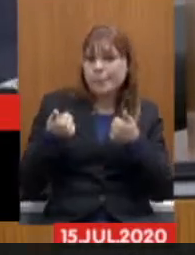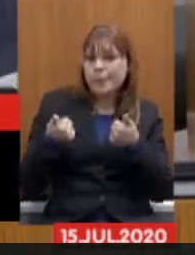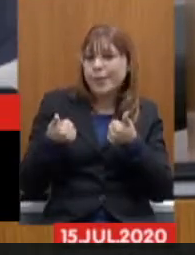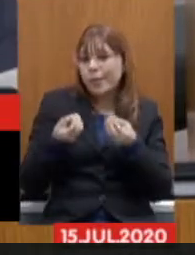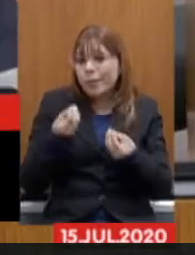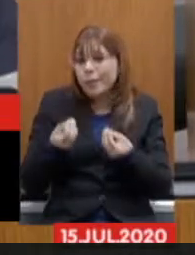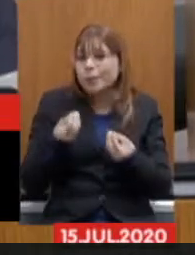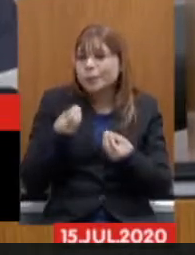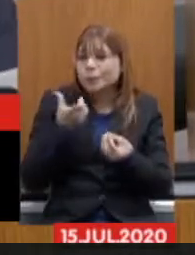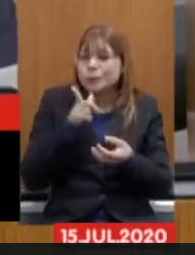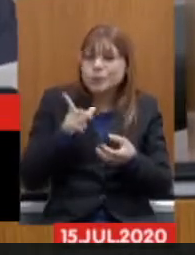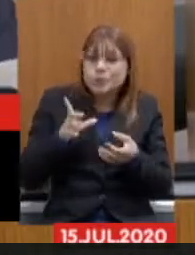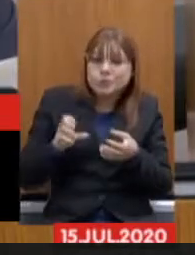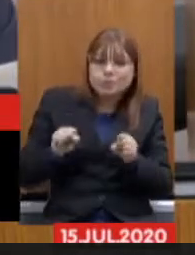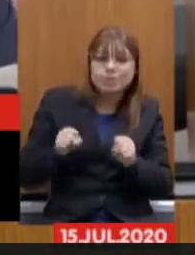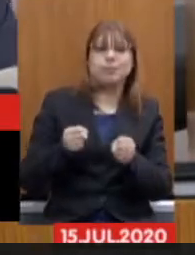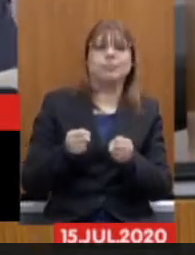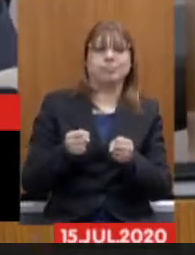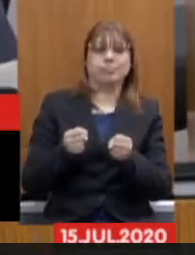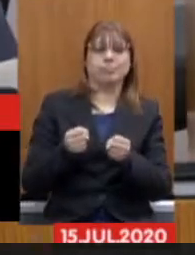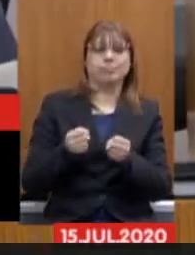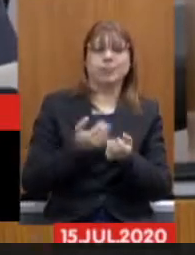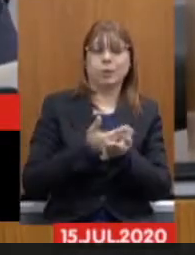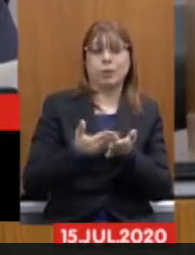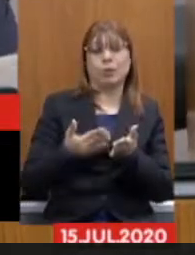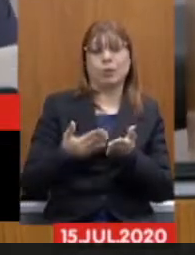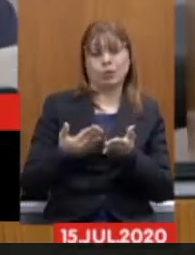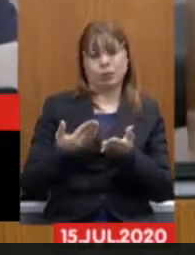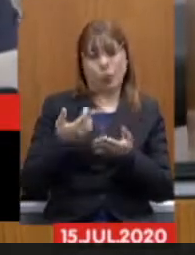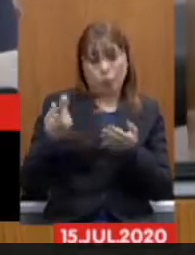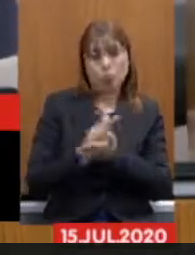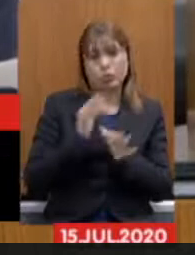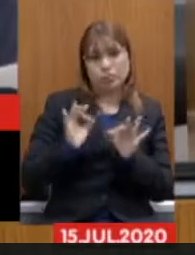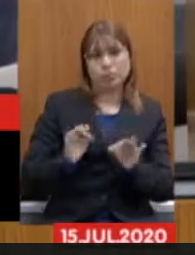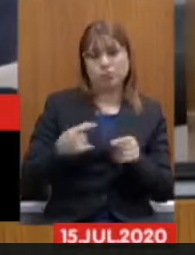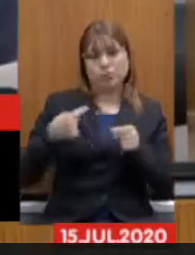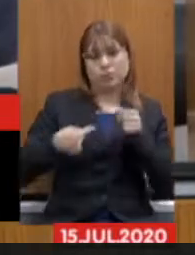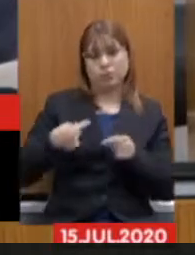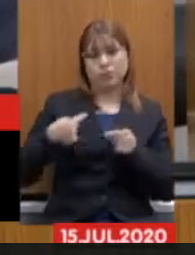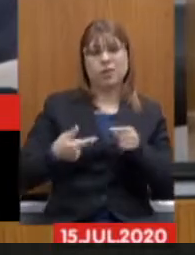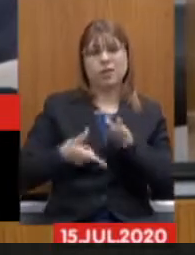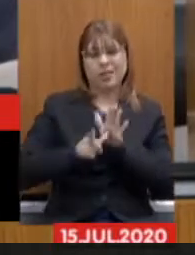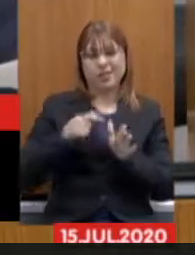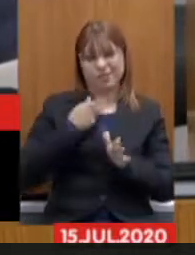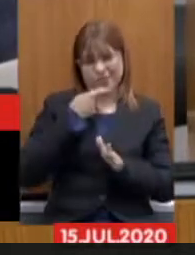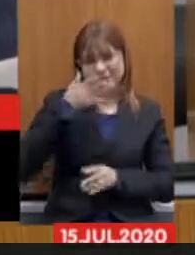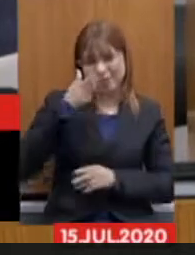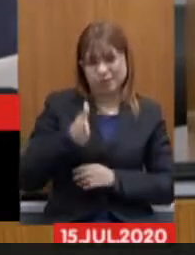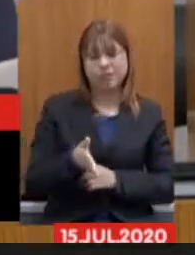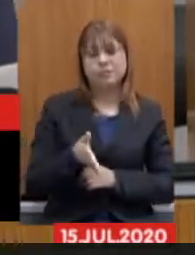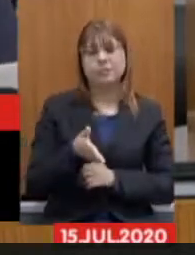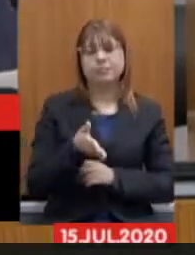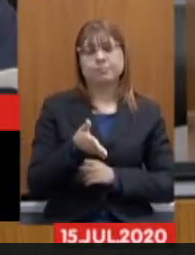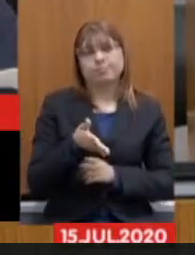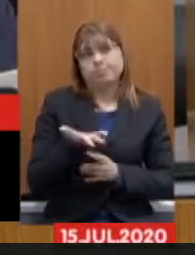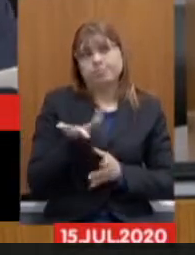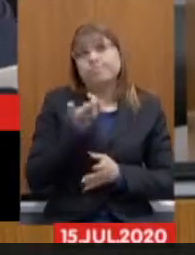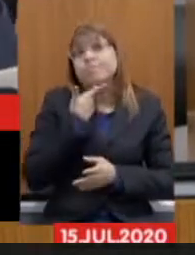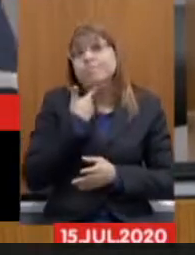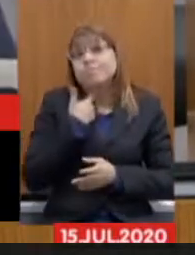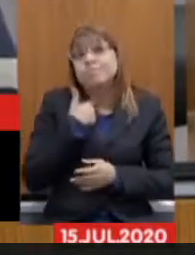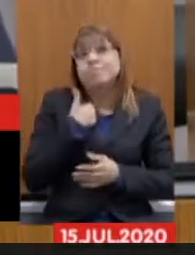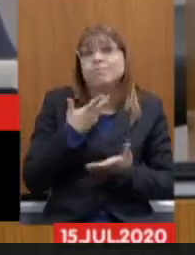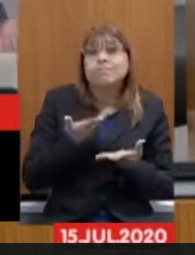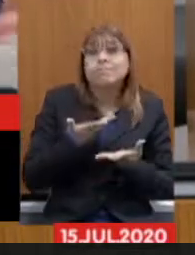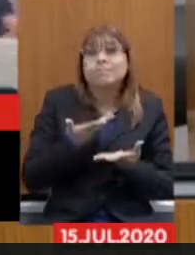para garantir que o debate seja feito particularmente já manifestou em outras oportunidades que gostaria muito